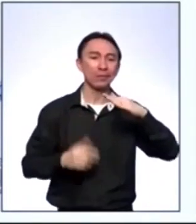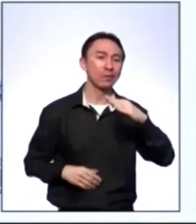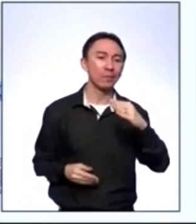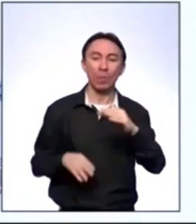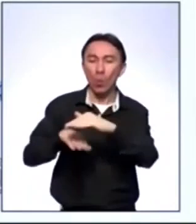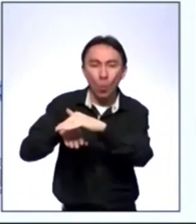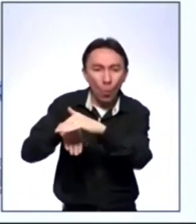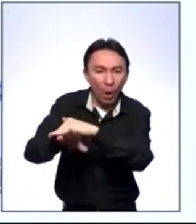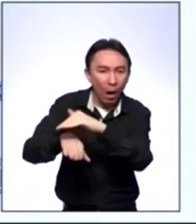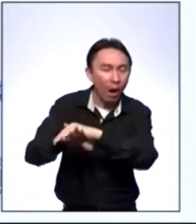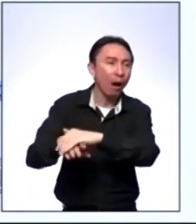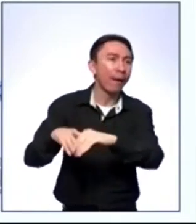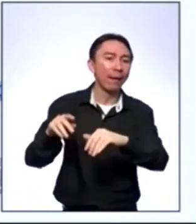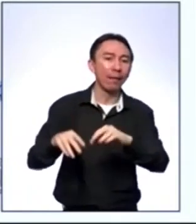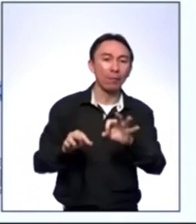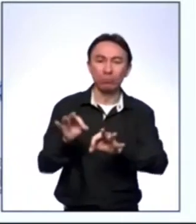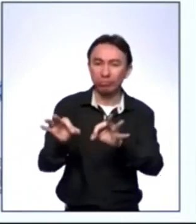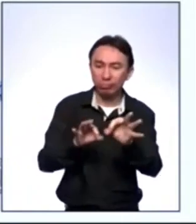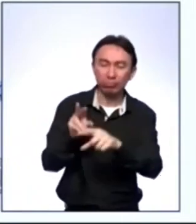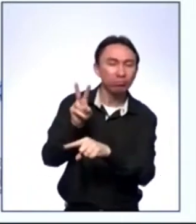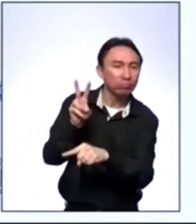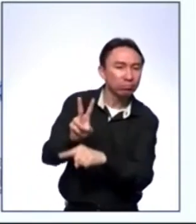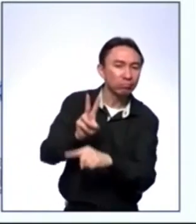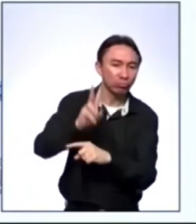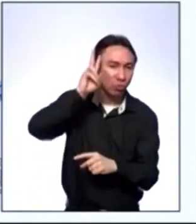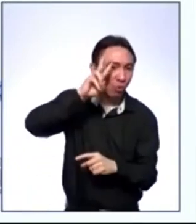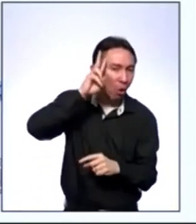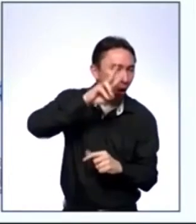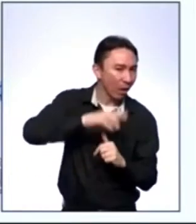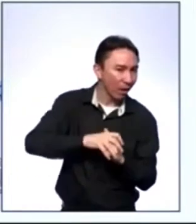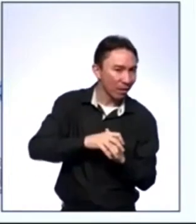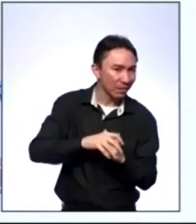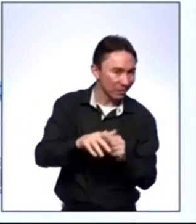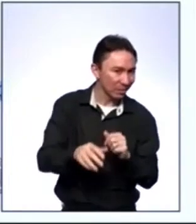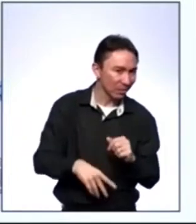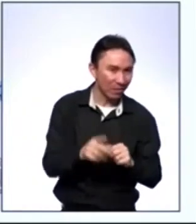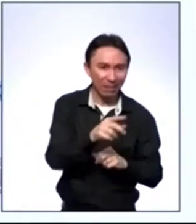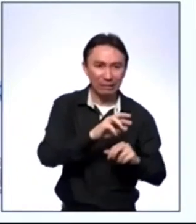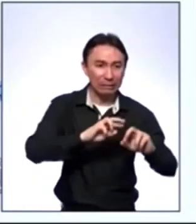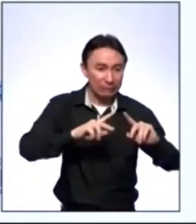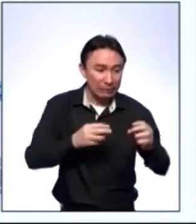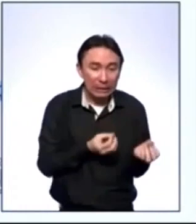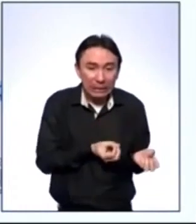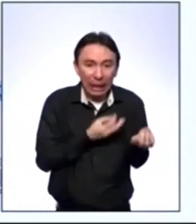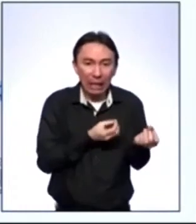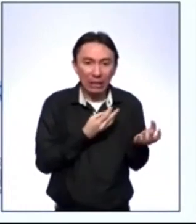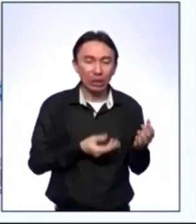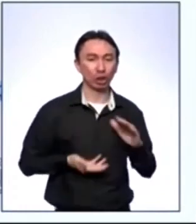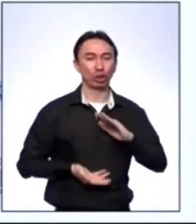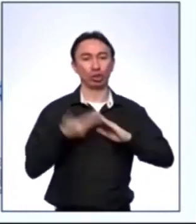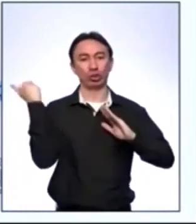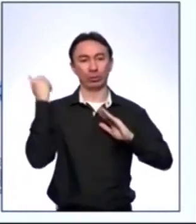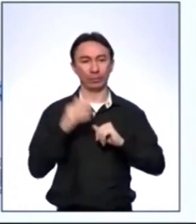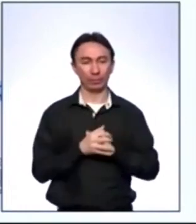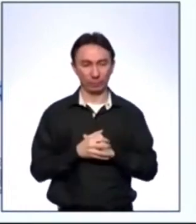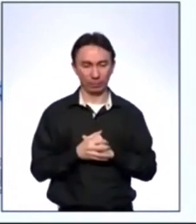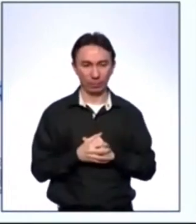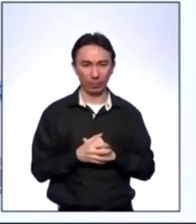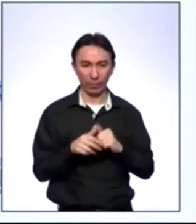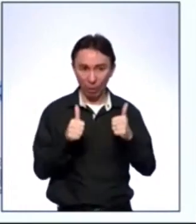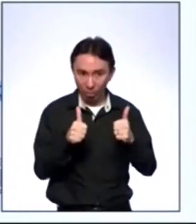histórico, tá? Das fontes, por exemplo, viu? Por isso que eu resolvi tirar